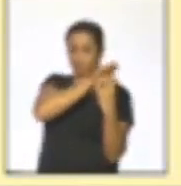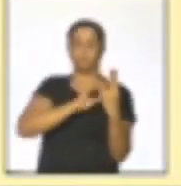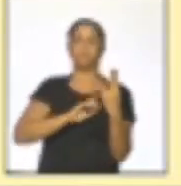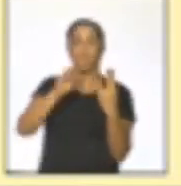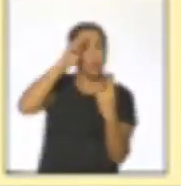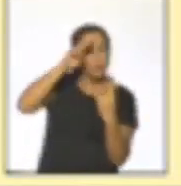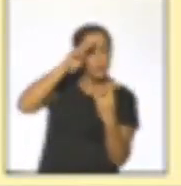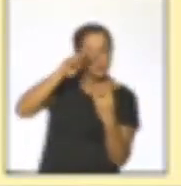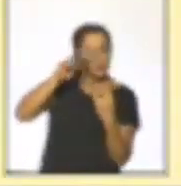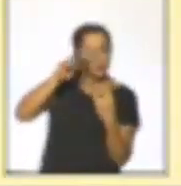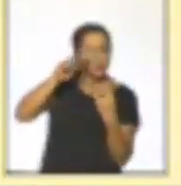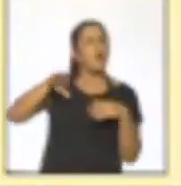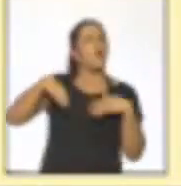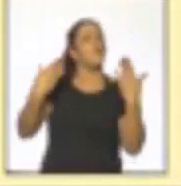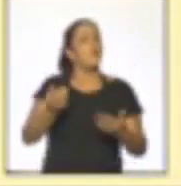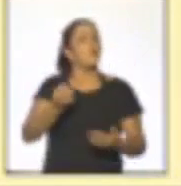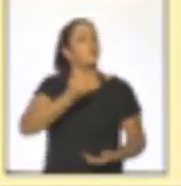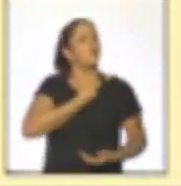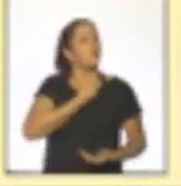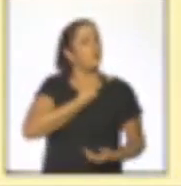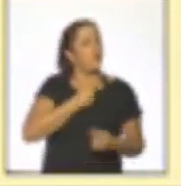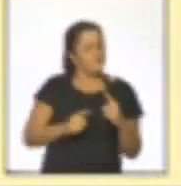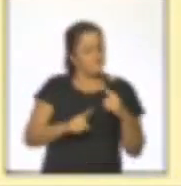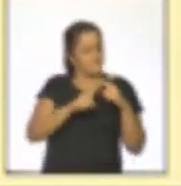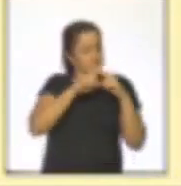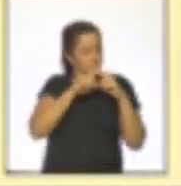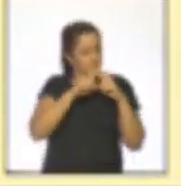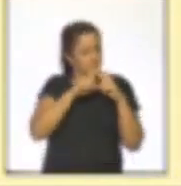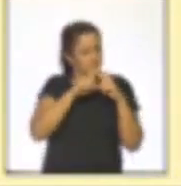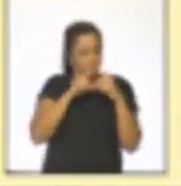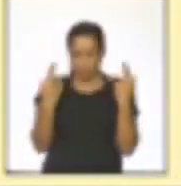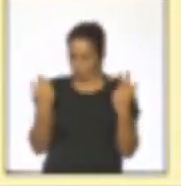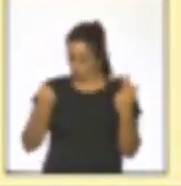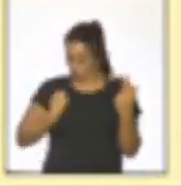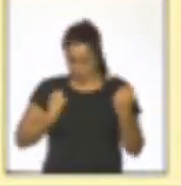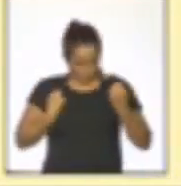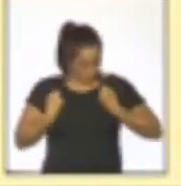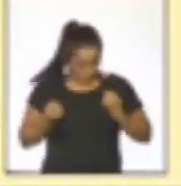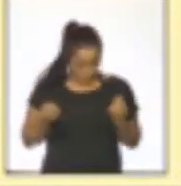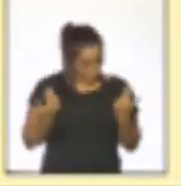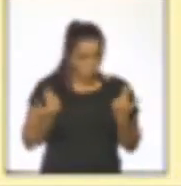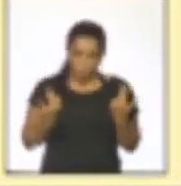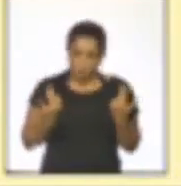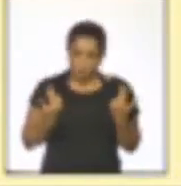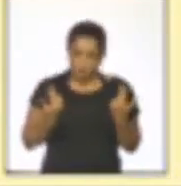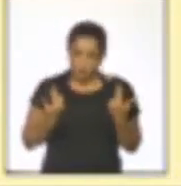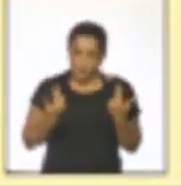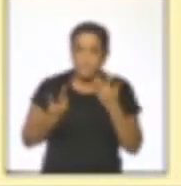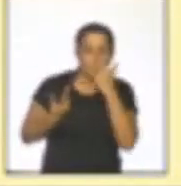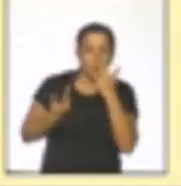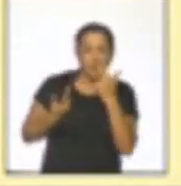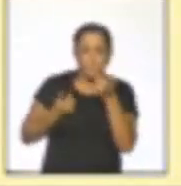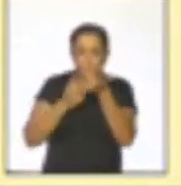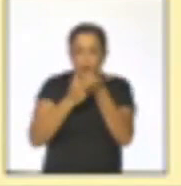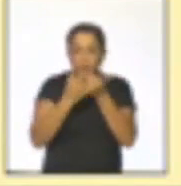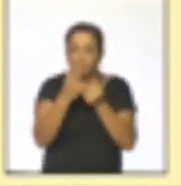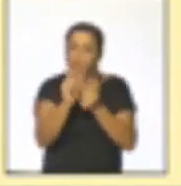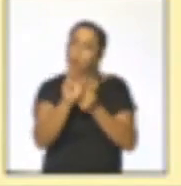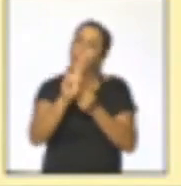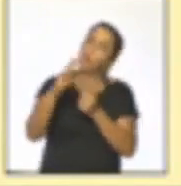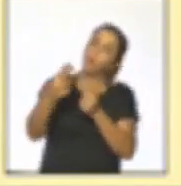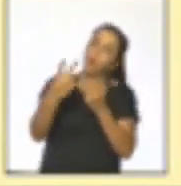Então, lembra, qual é o número vezes ele mesmo que chega perto do 10 ou da